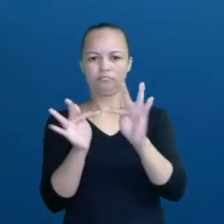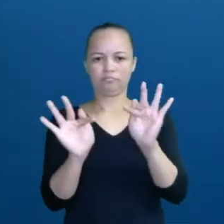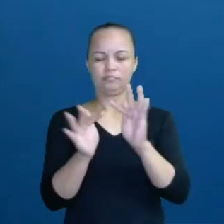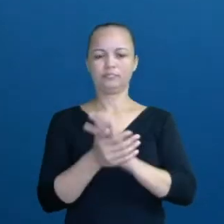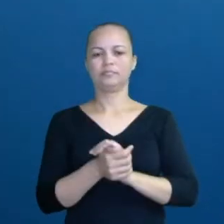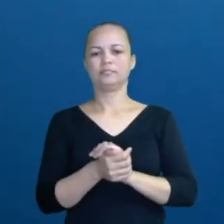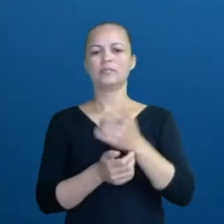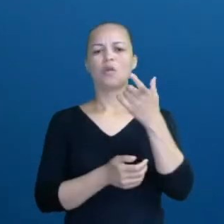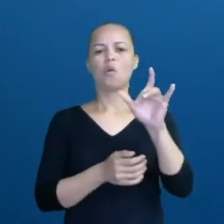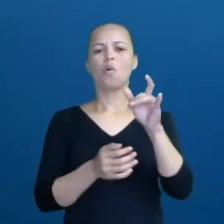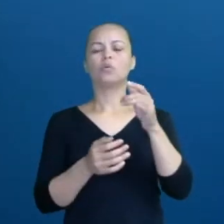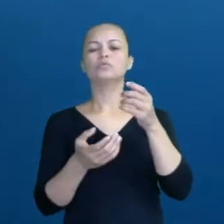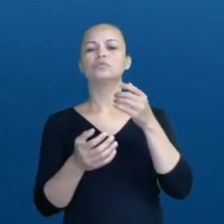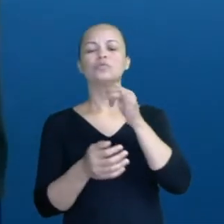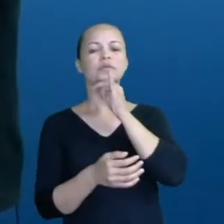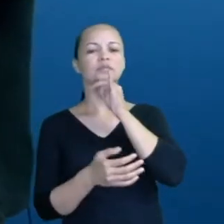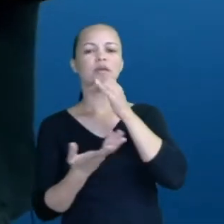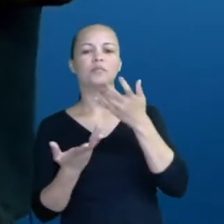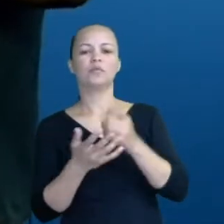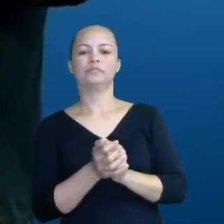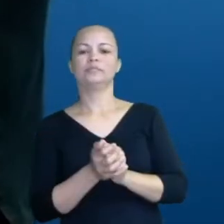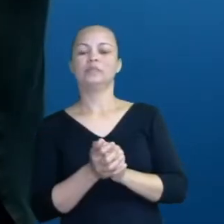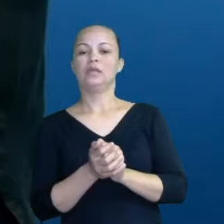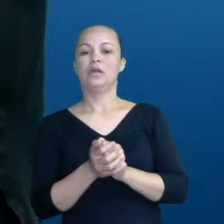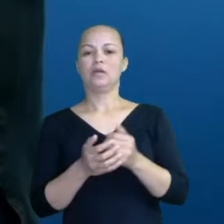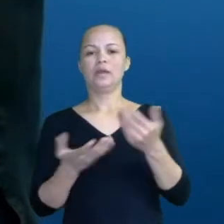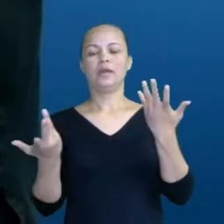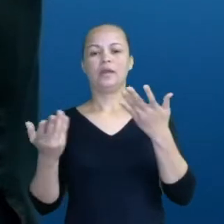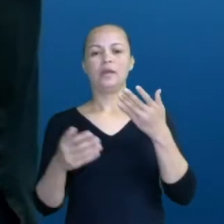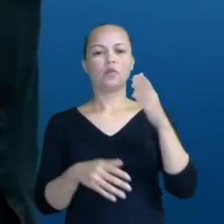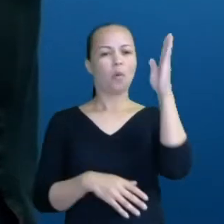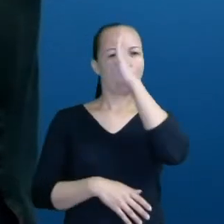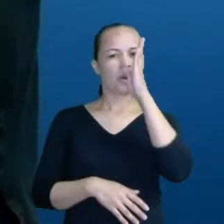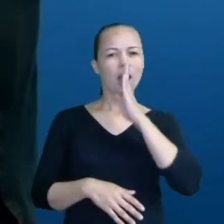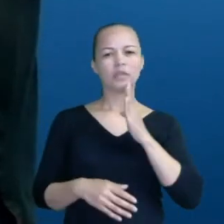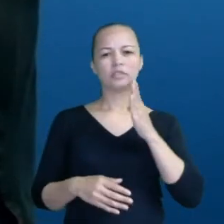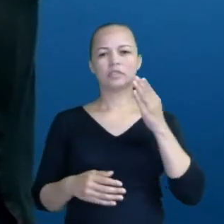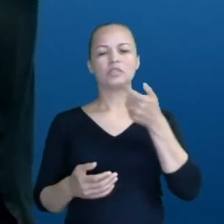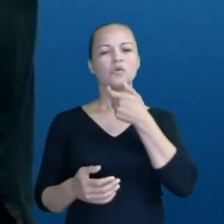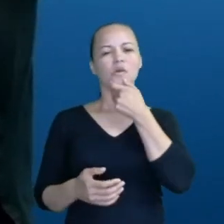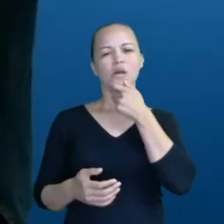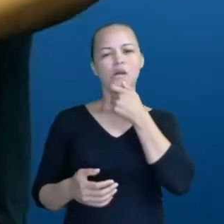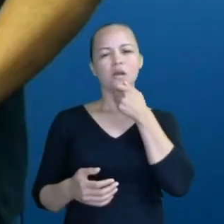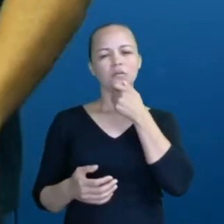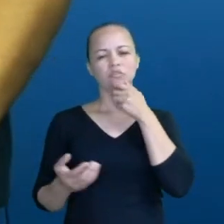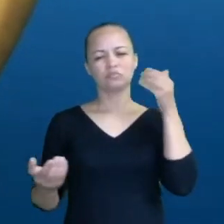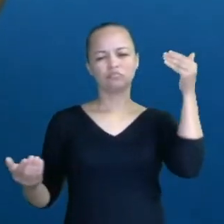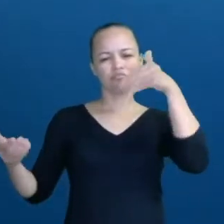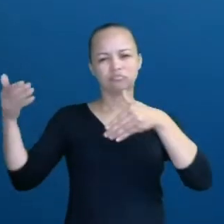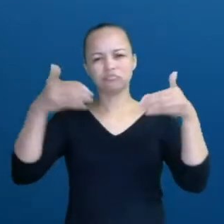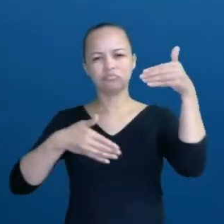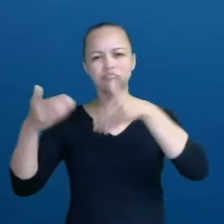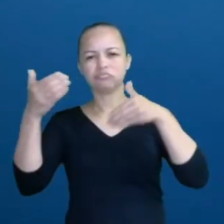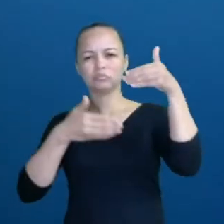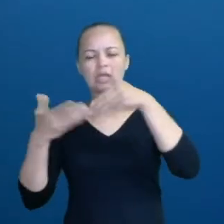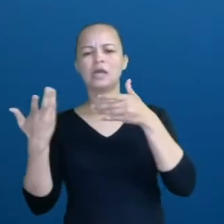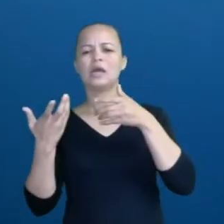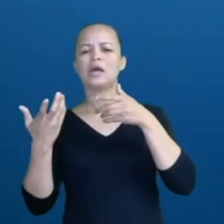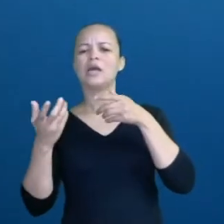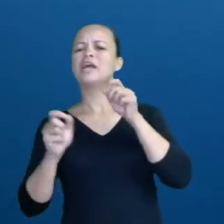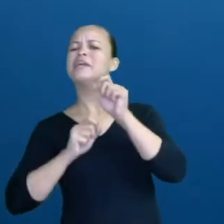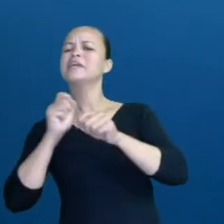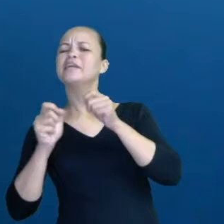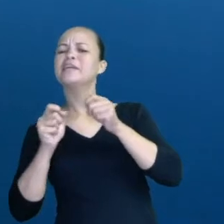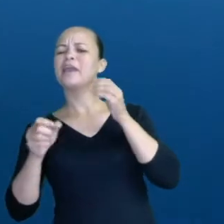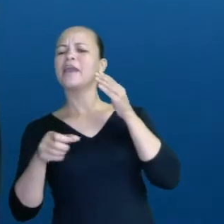Outro exemplo, entraram no Brasil muitos estrangeiros. Quem entrou no Brasil? Logo vem a resposta,